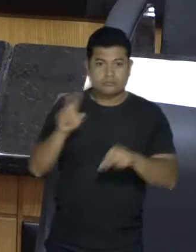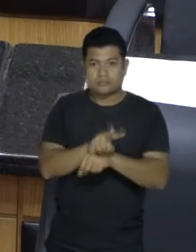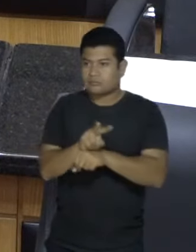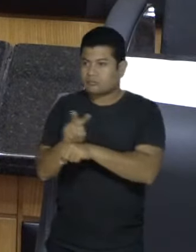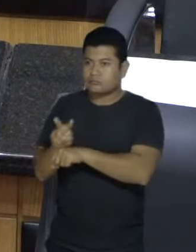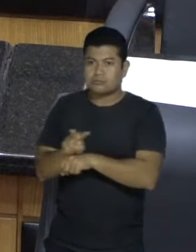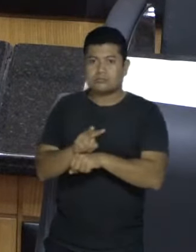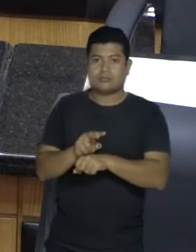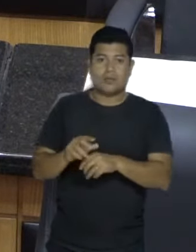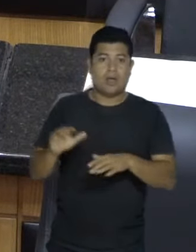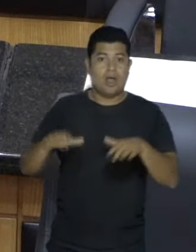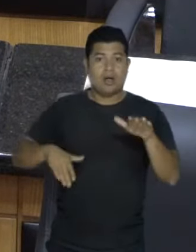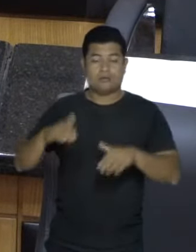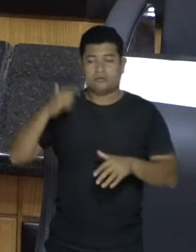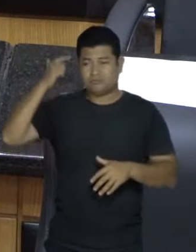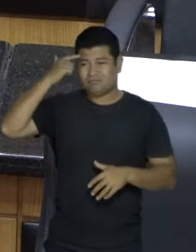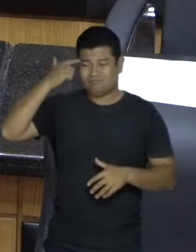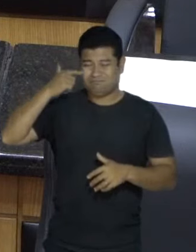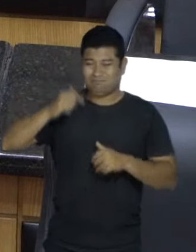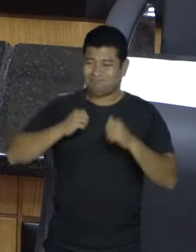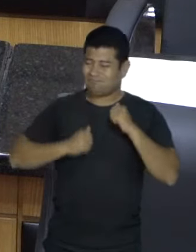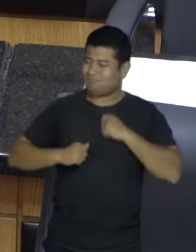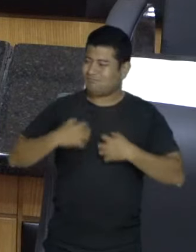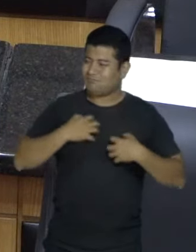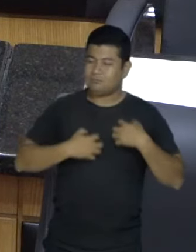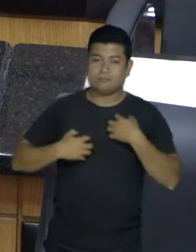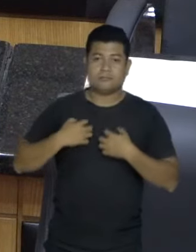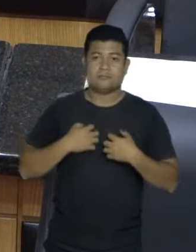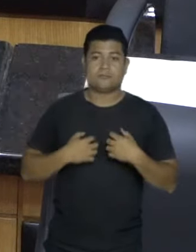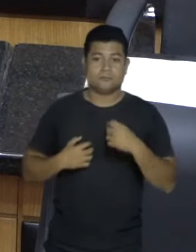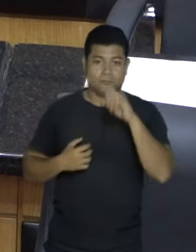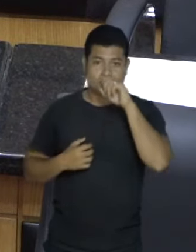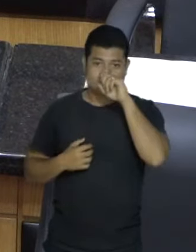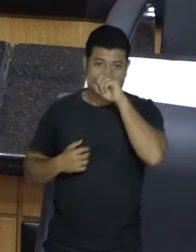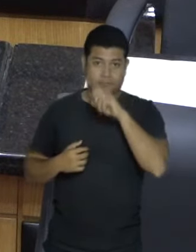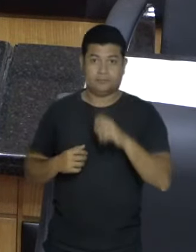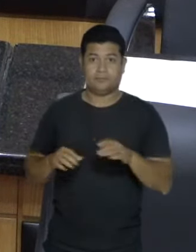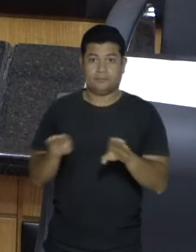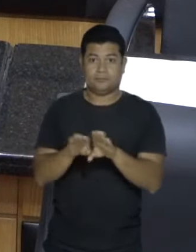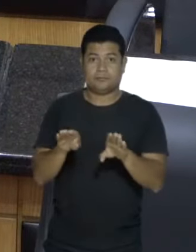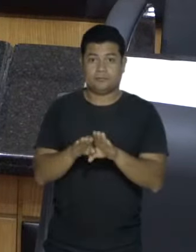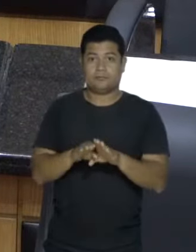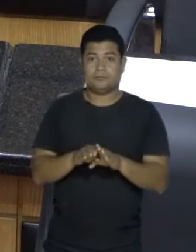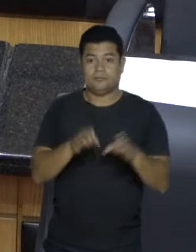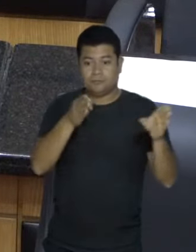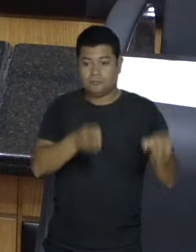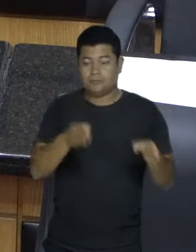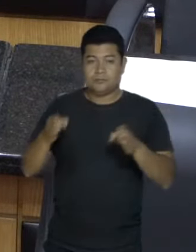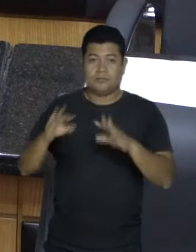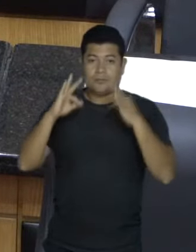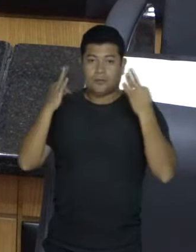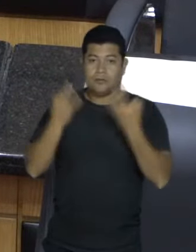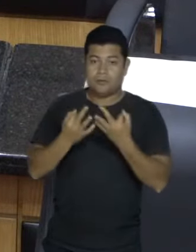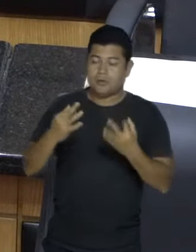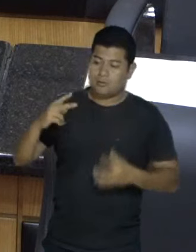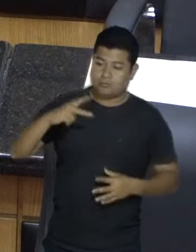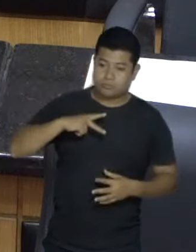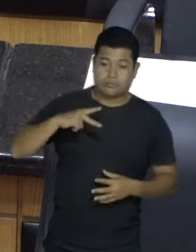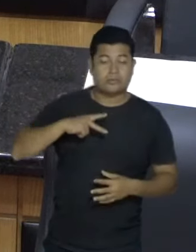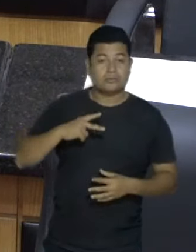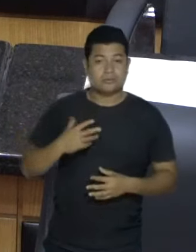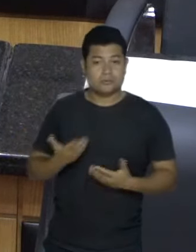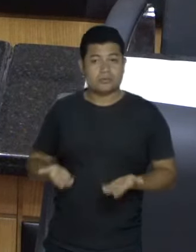estresse além do lado do profissional esses policiais também tem uma rotina pessoal familiar com amigos atividades rotineiras